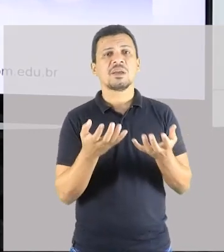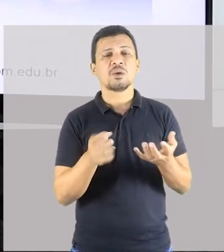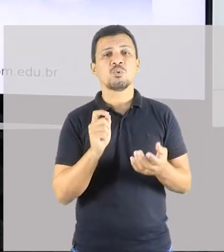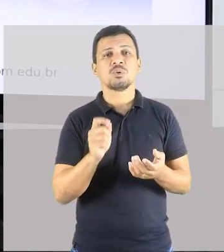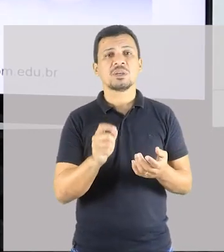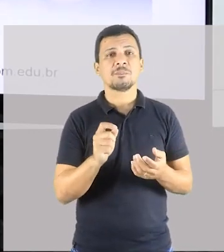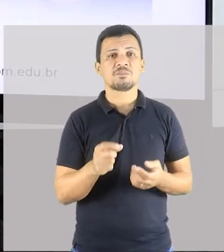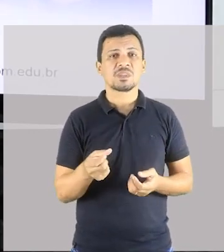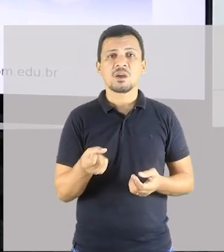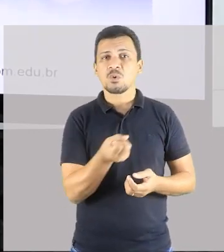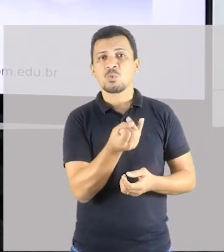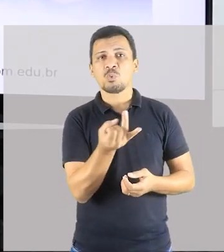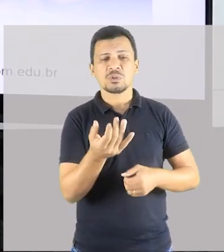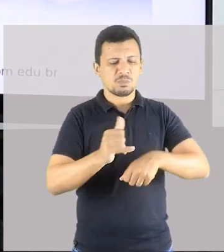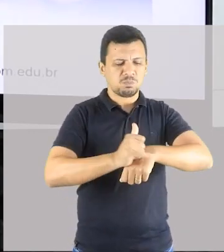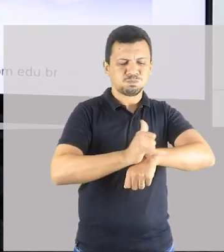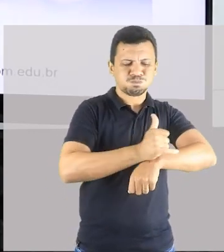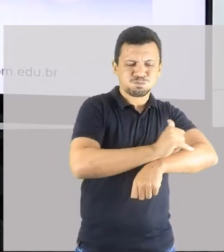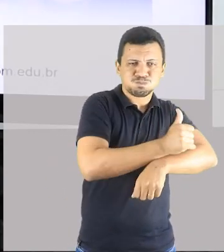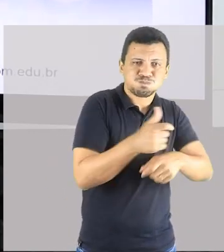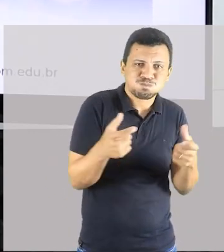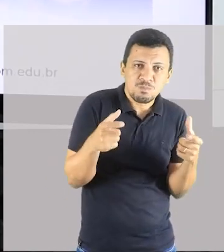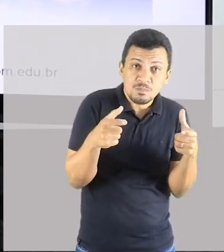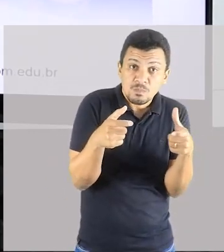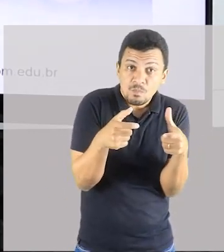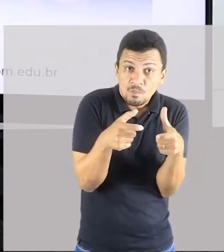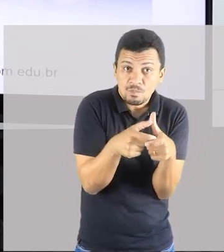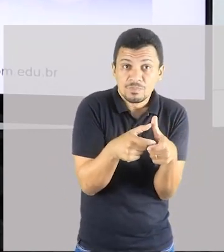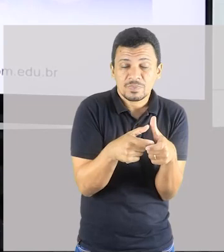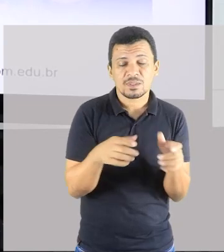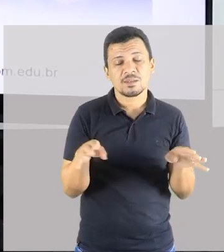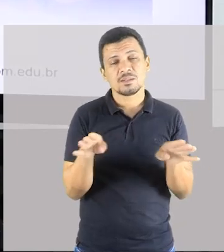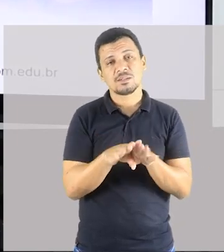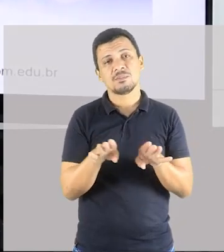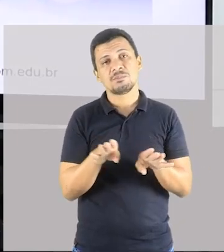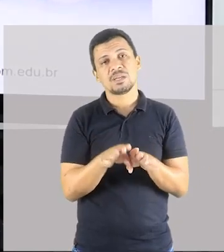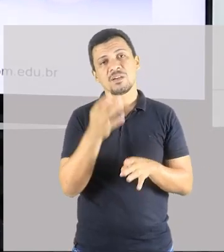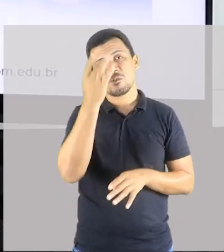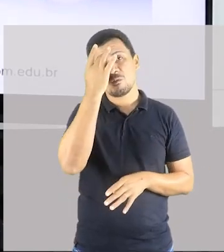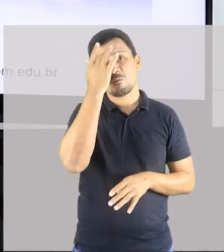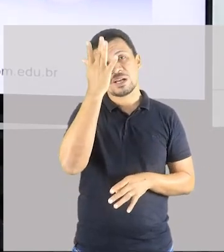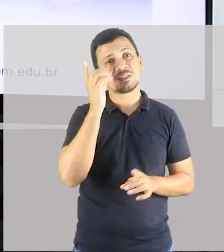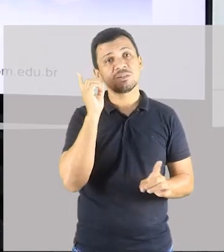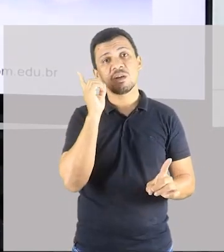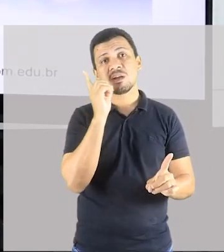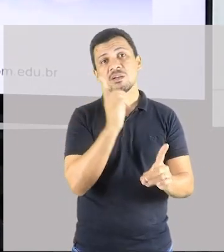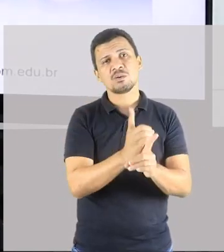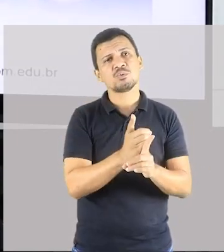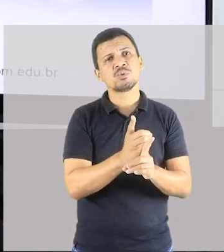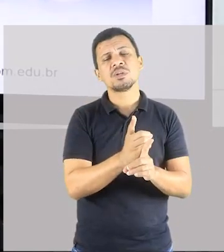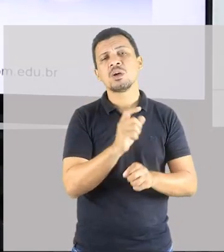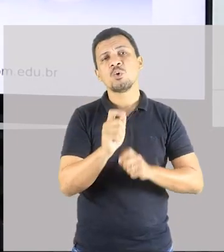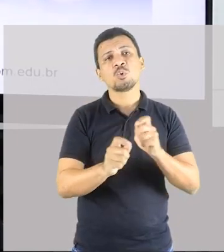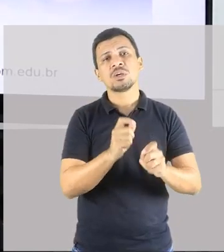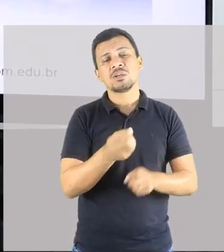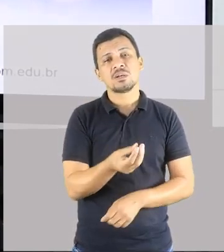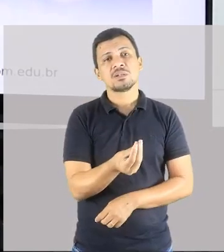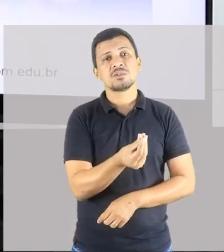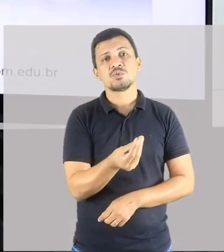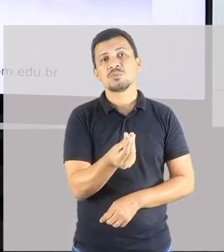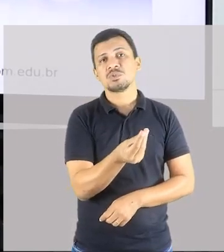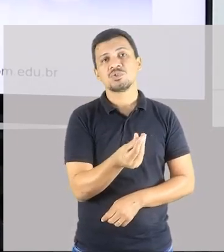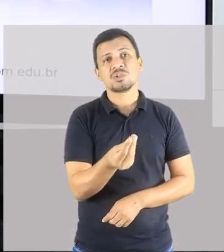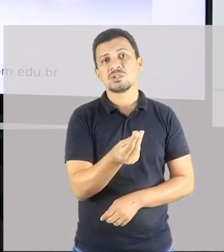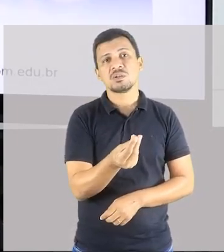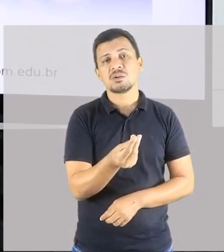redução do percentual de gordura e tem a facilitação de poder encontrar essas substâncias